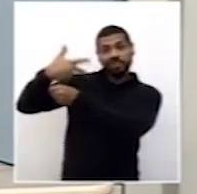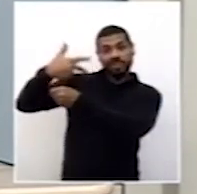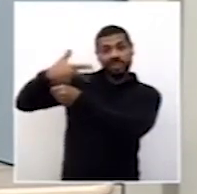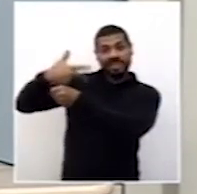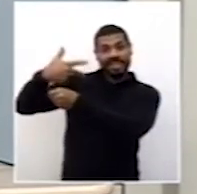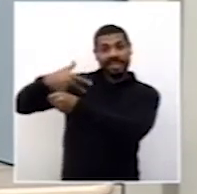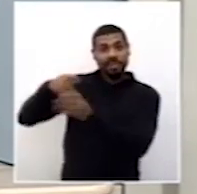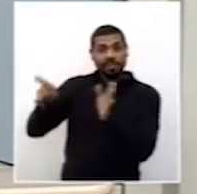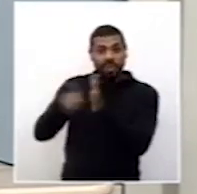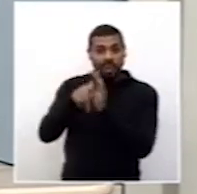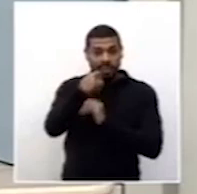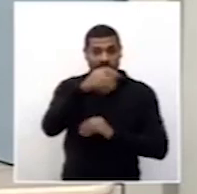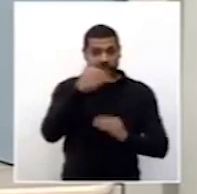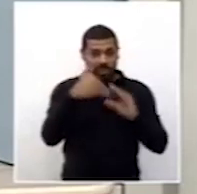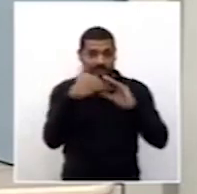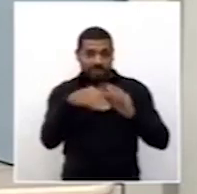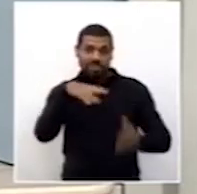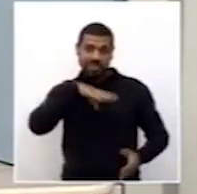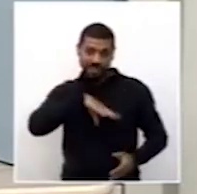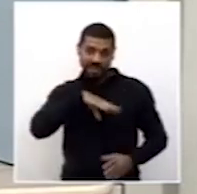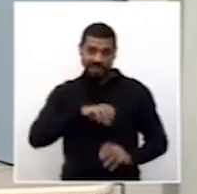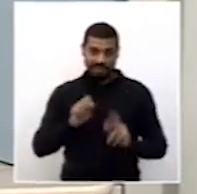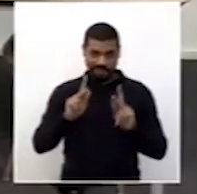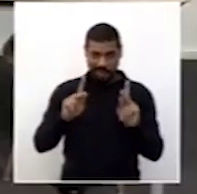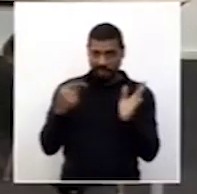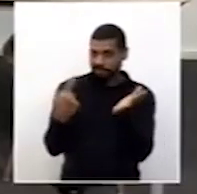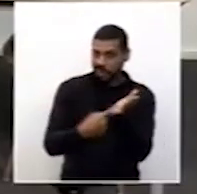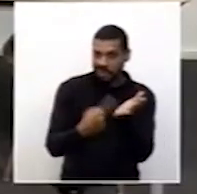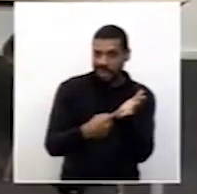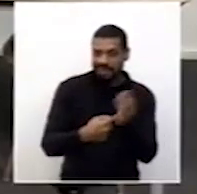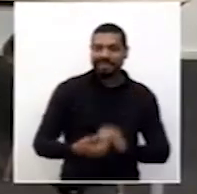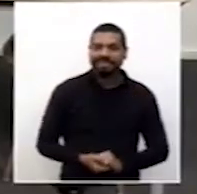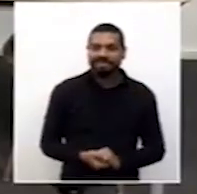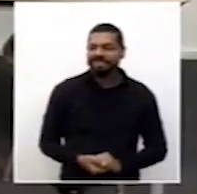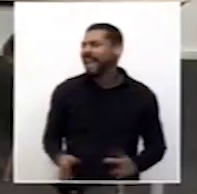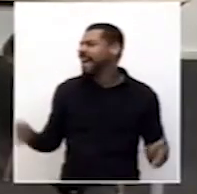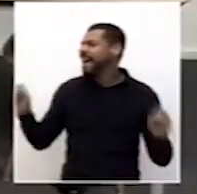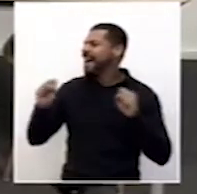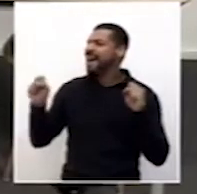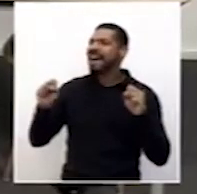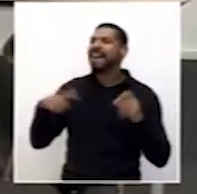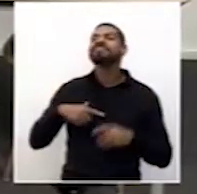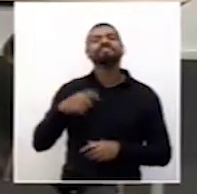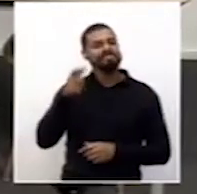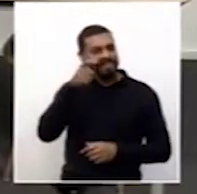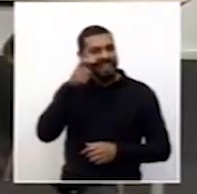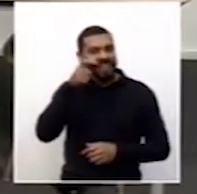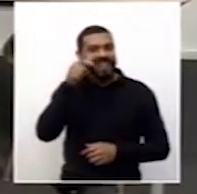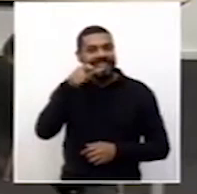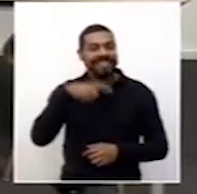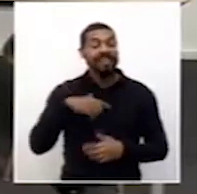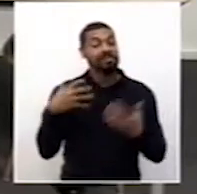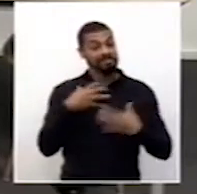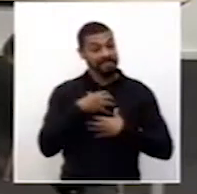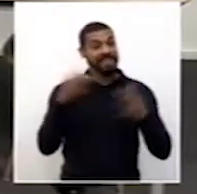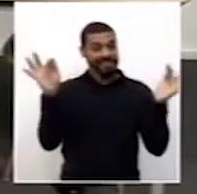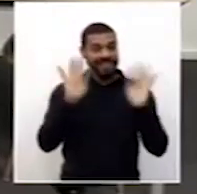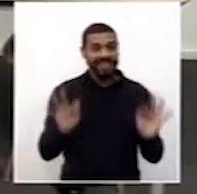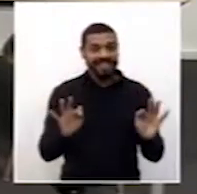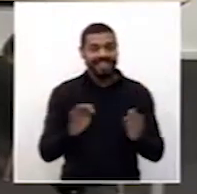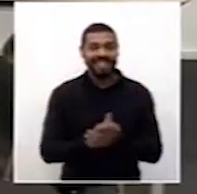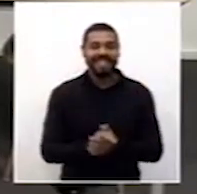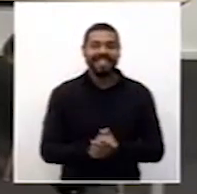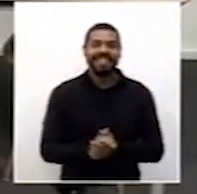leitura ou seu professor de português. Adorei a ideia, super interessante. Eles vão ficar muito felizes. E